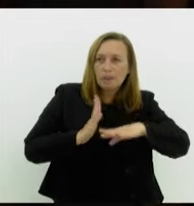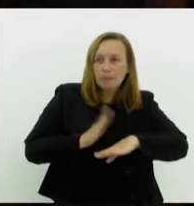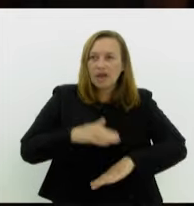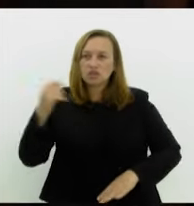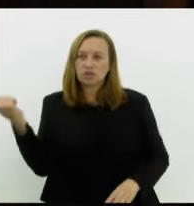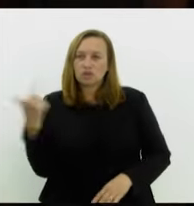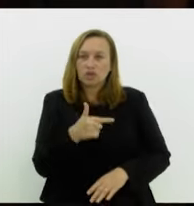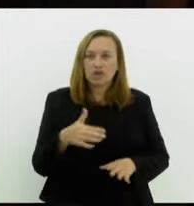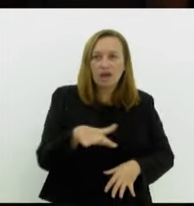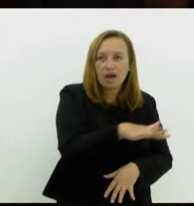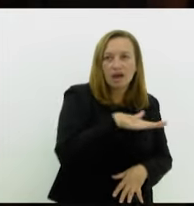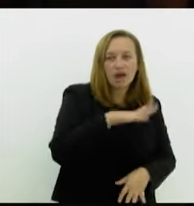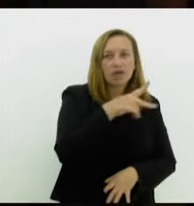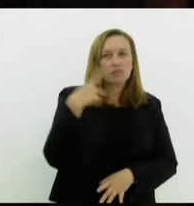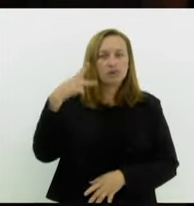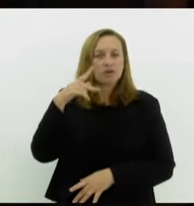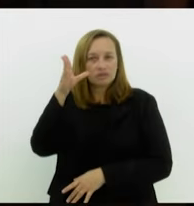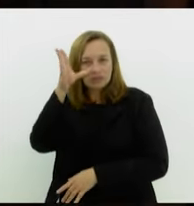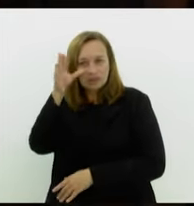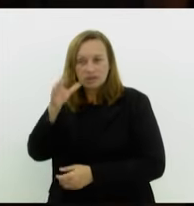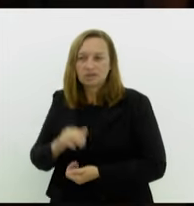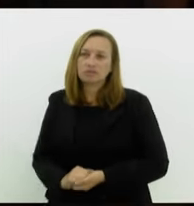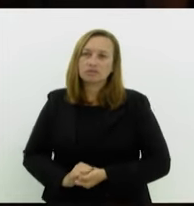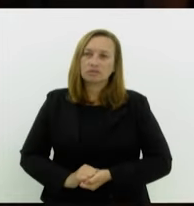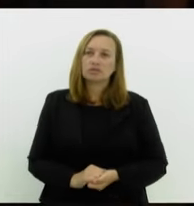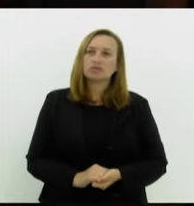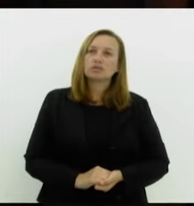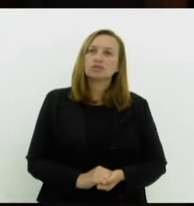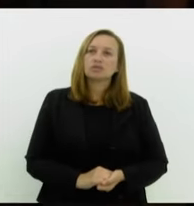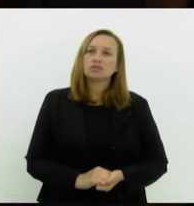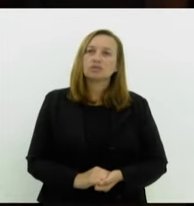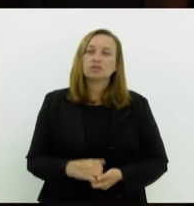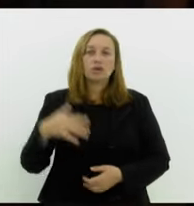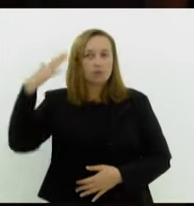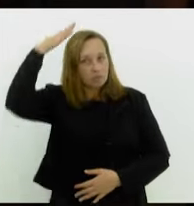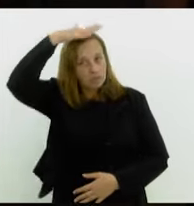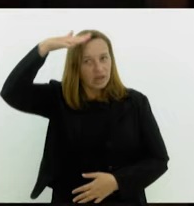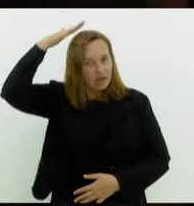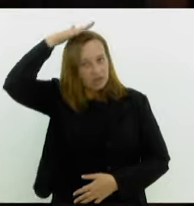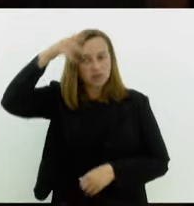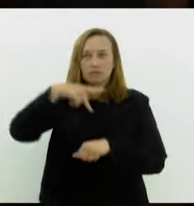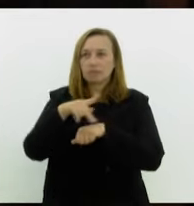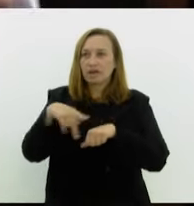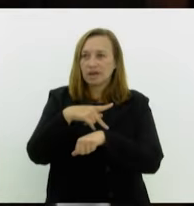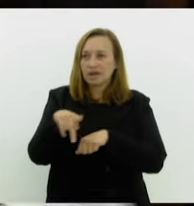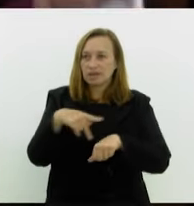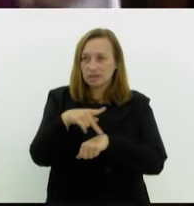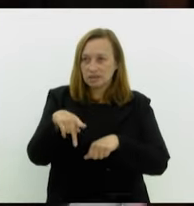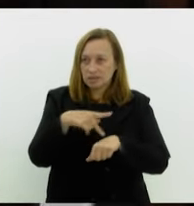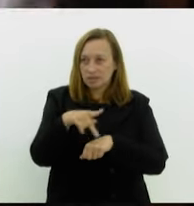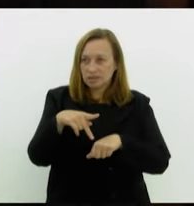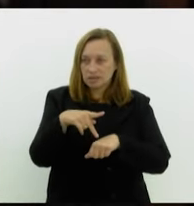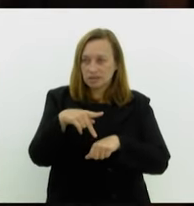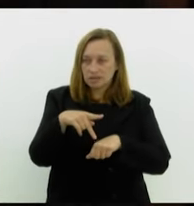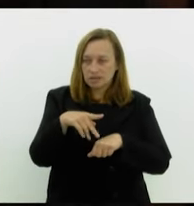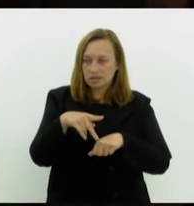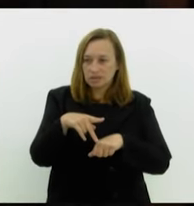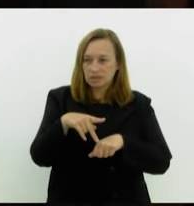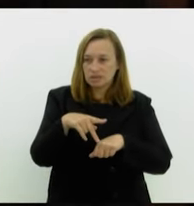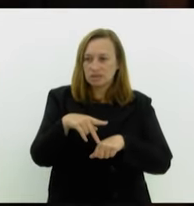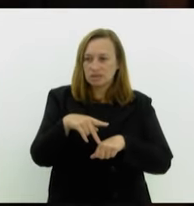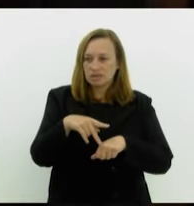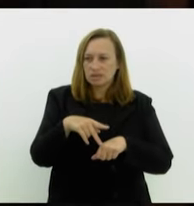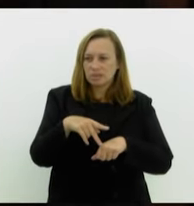político Olha que interessante o México que é um país paritário na política por força